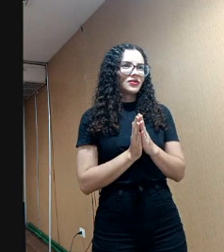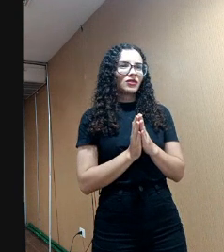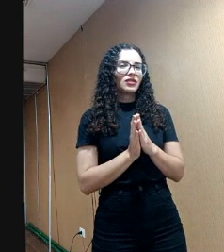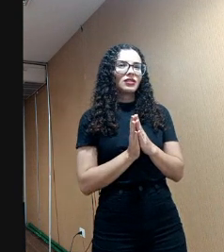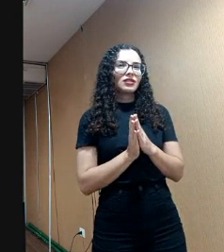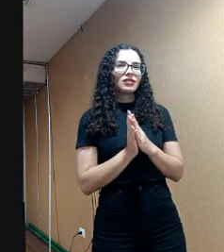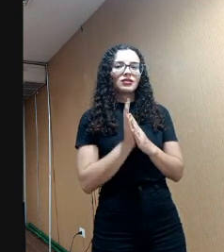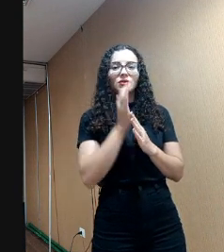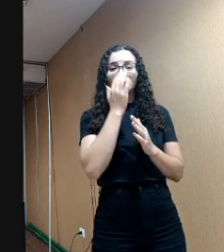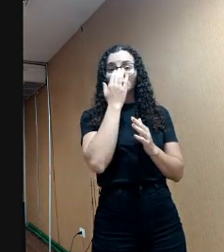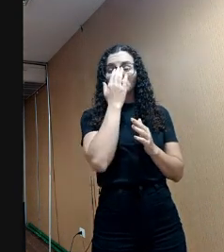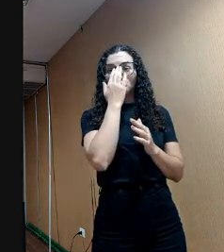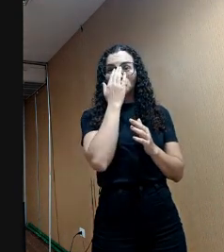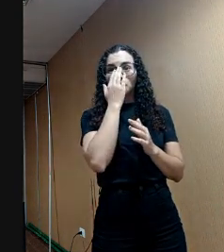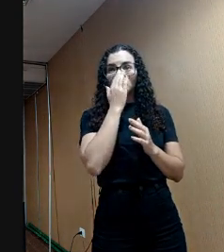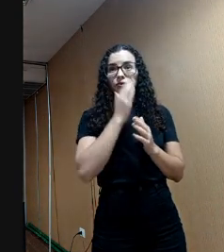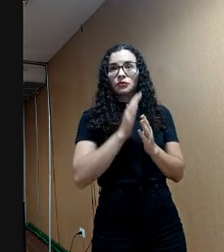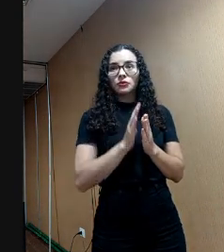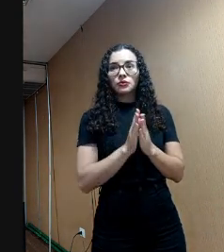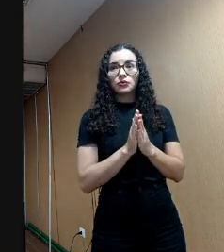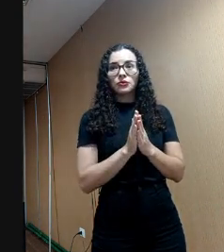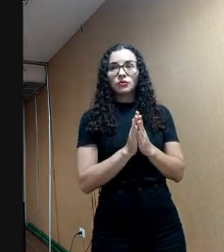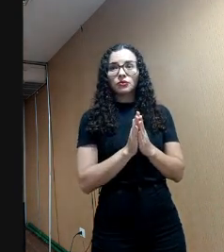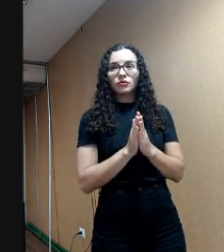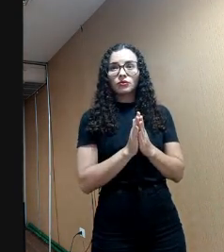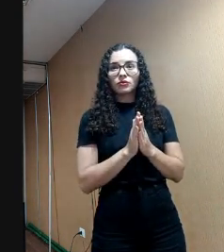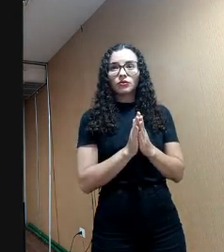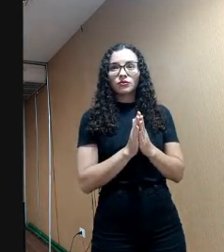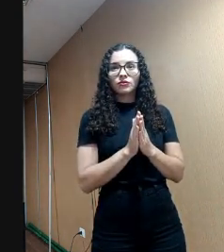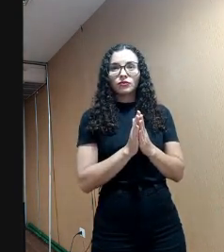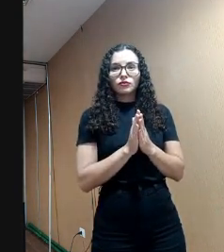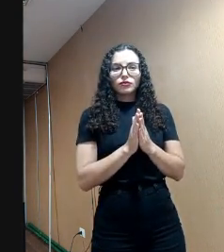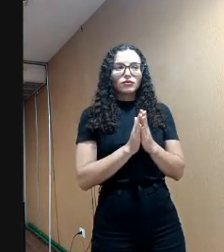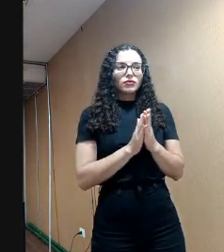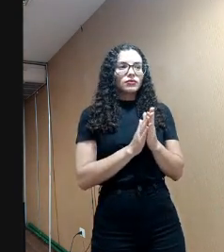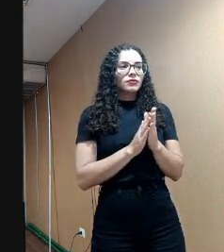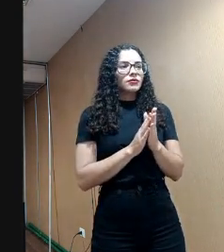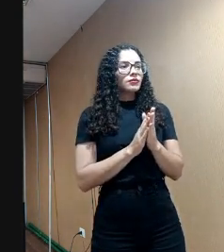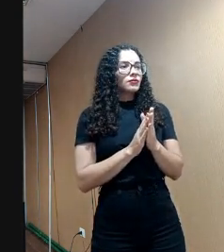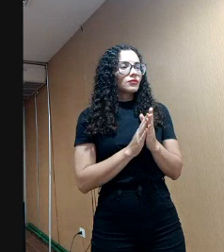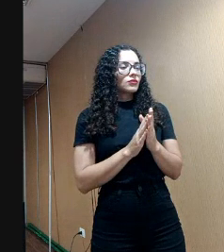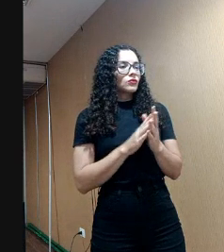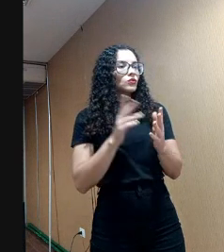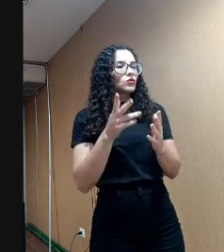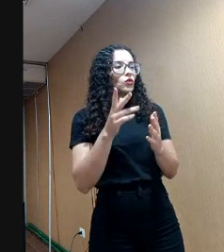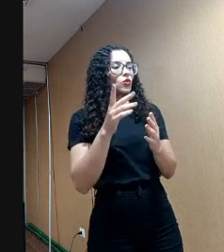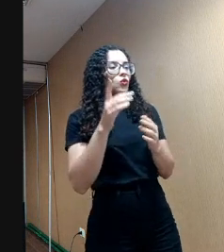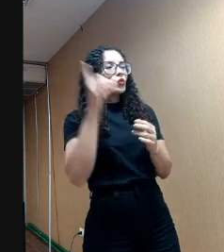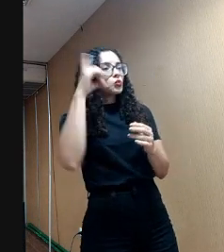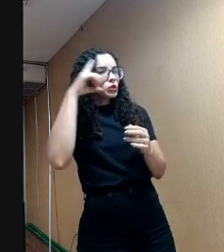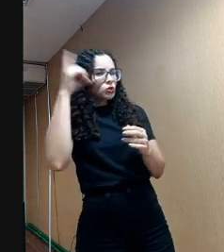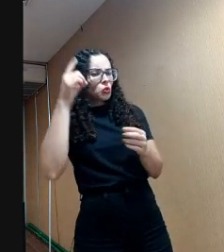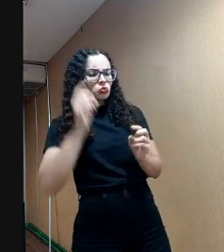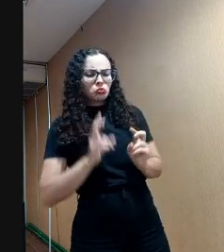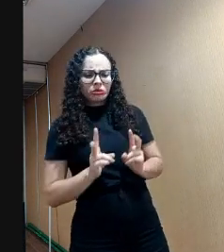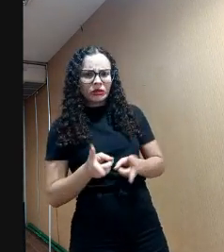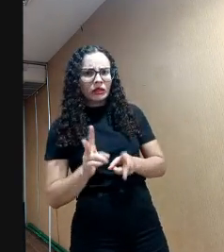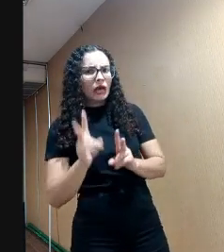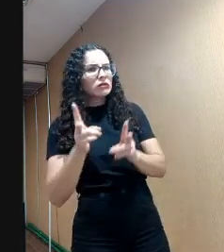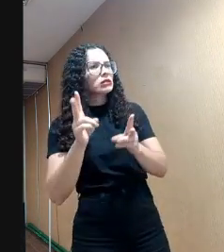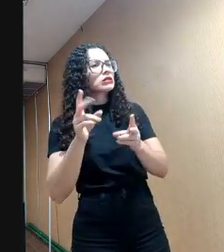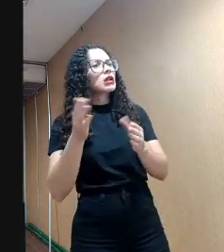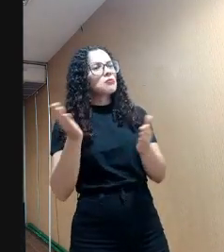e participando ativamente de todos os momentos importantes de desenvolvimento de